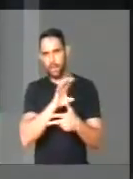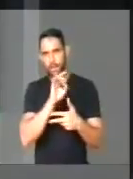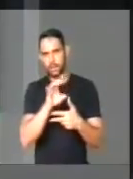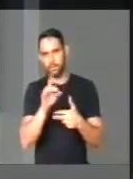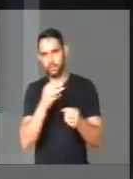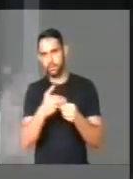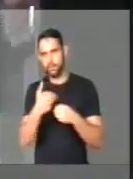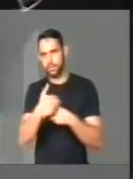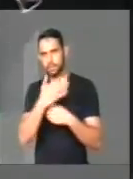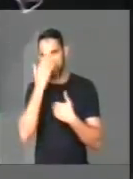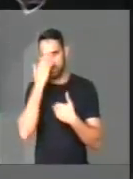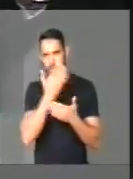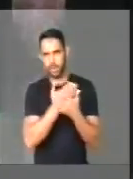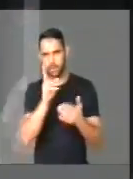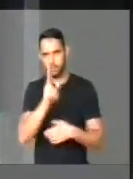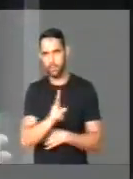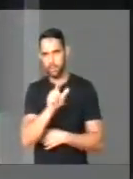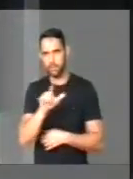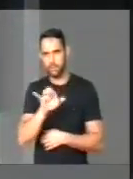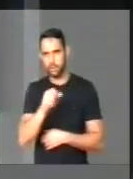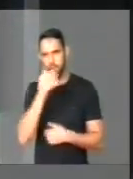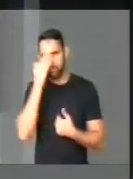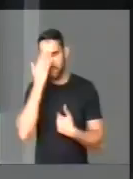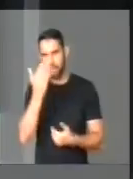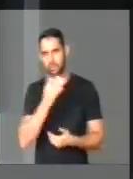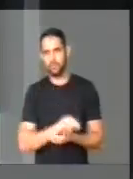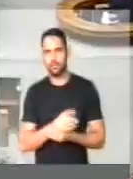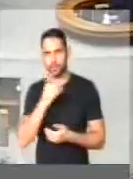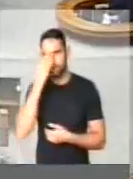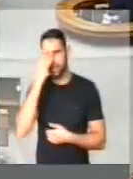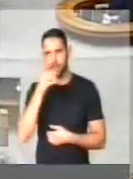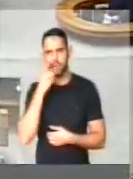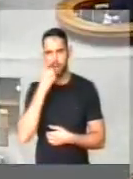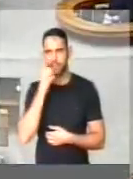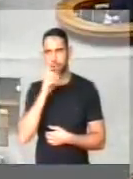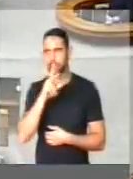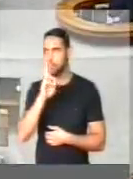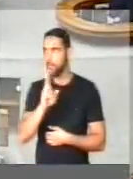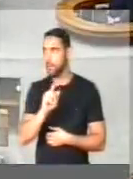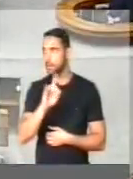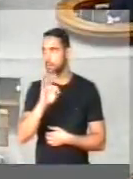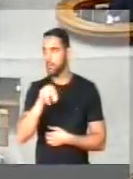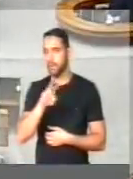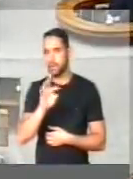municípios. Muito obrigado, Padre Luiz. Muito obrigado. Obrigado, deputado Paulo Folheto.